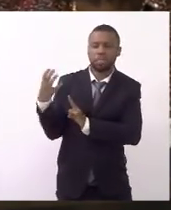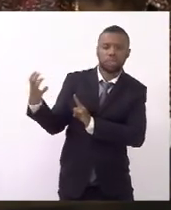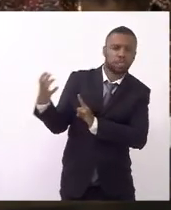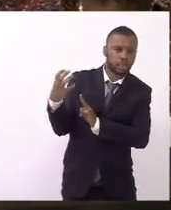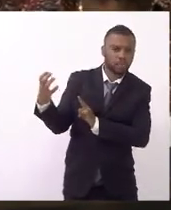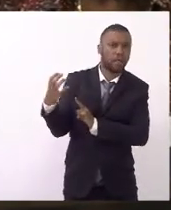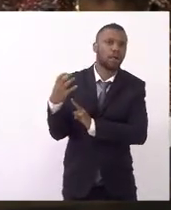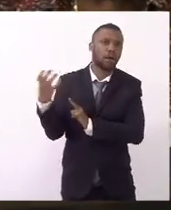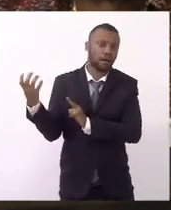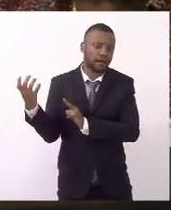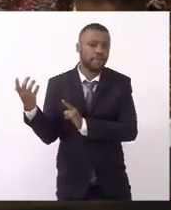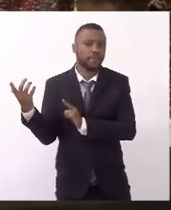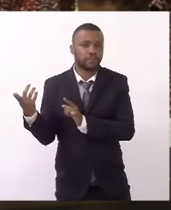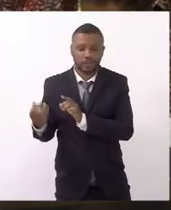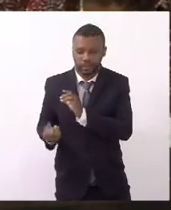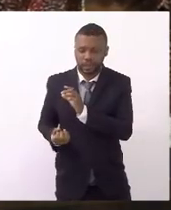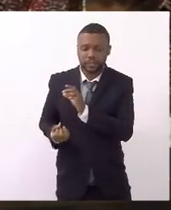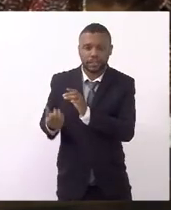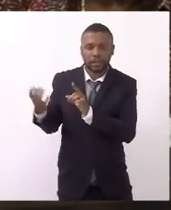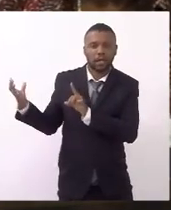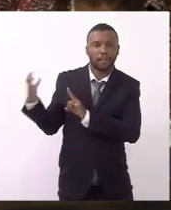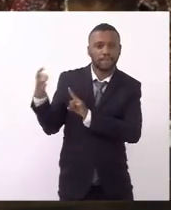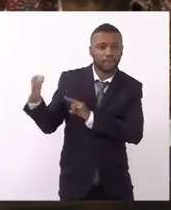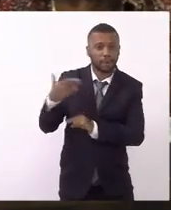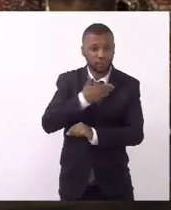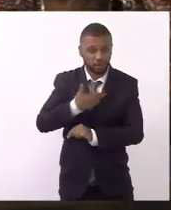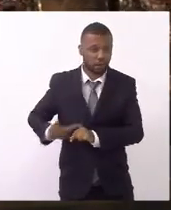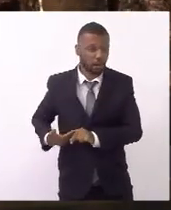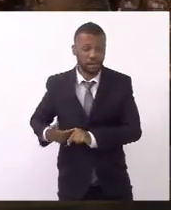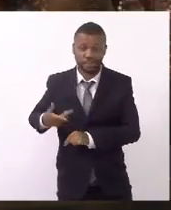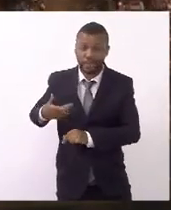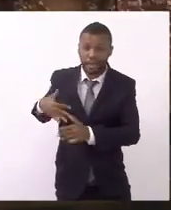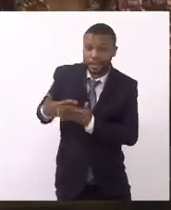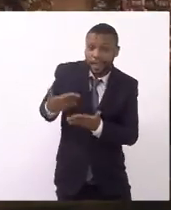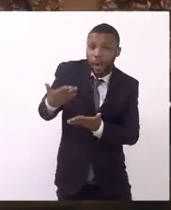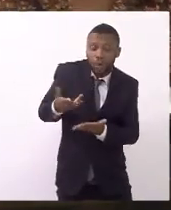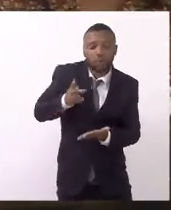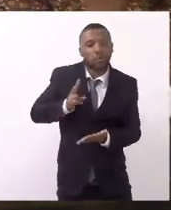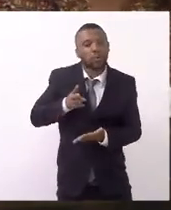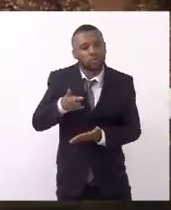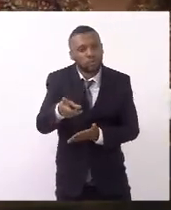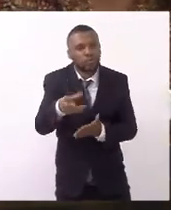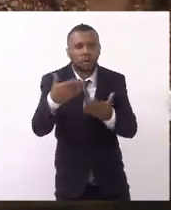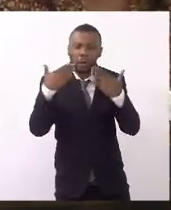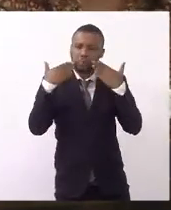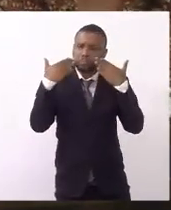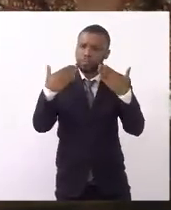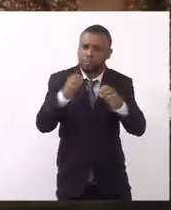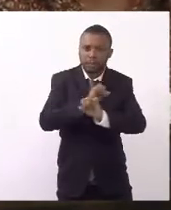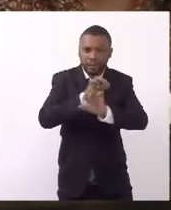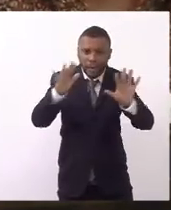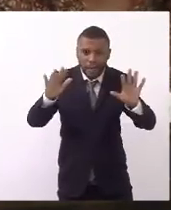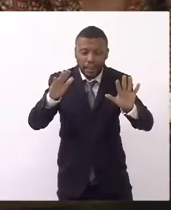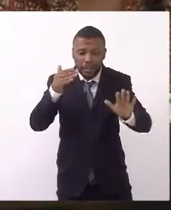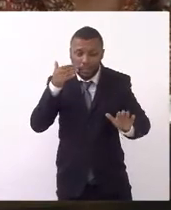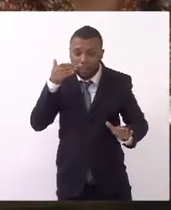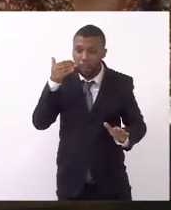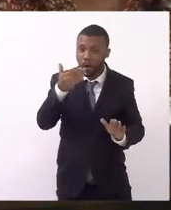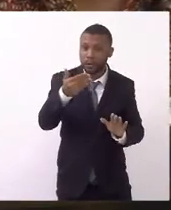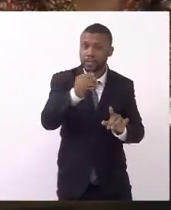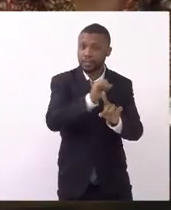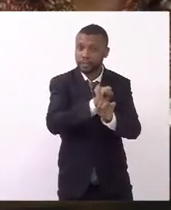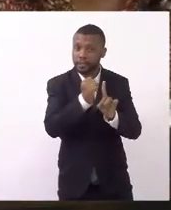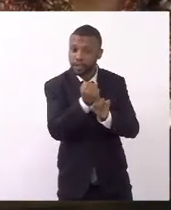que infelizmente permanece de forma muito explícita numa colonialidade que chega ali na ponta